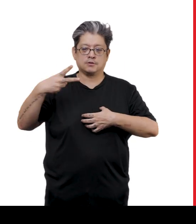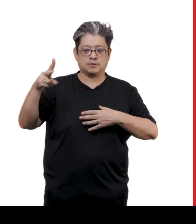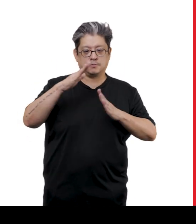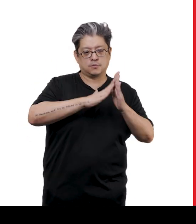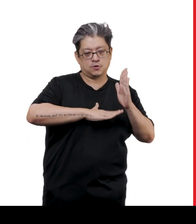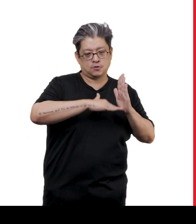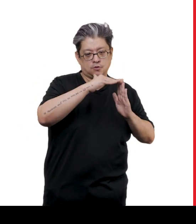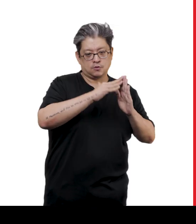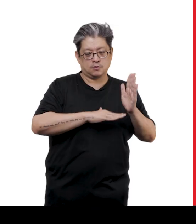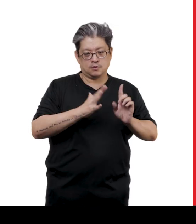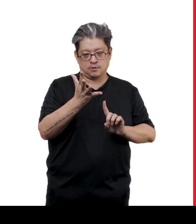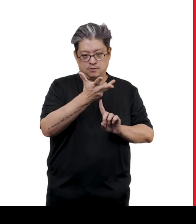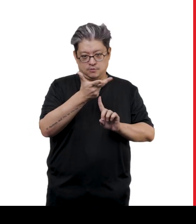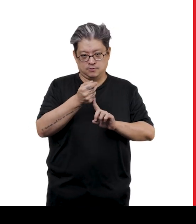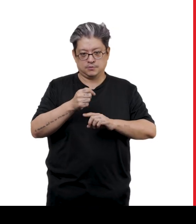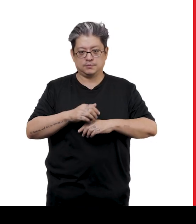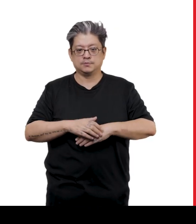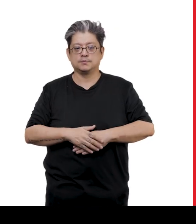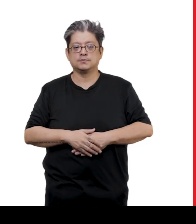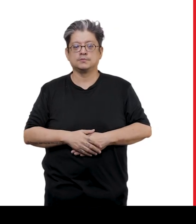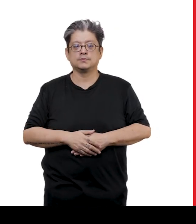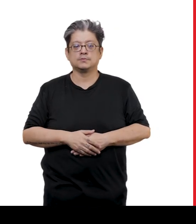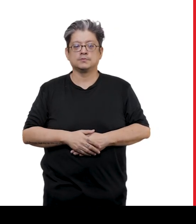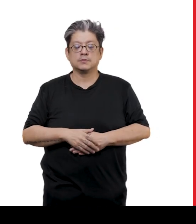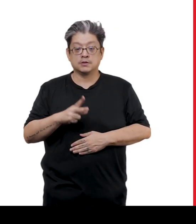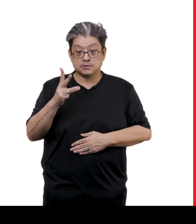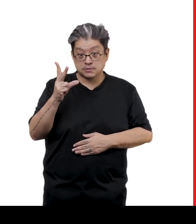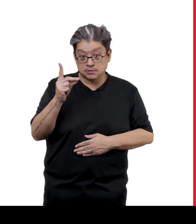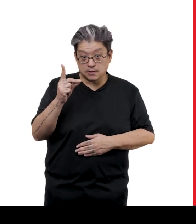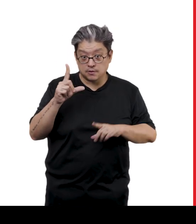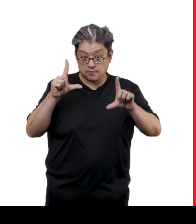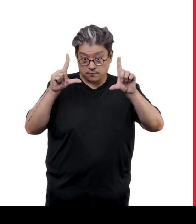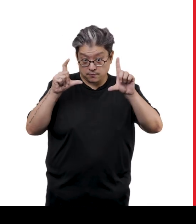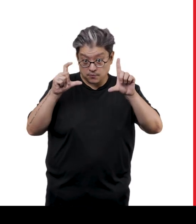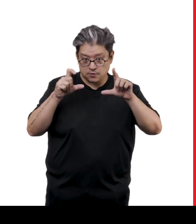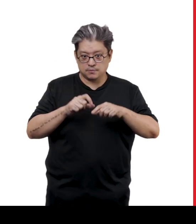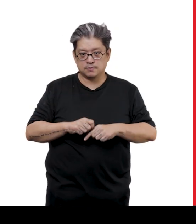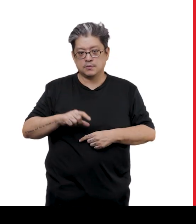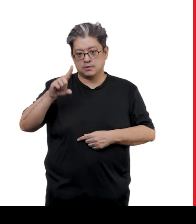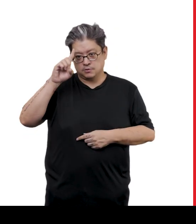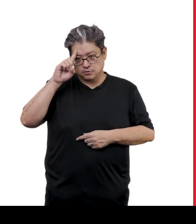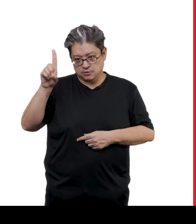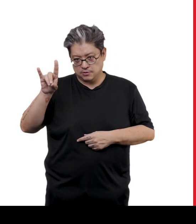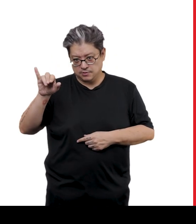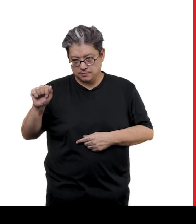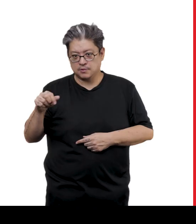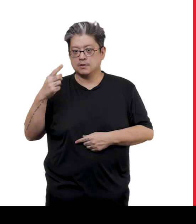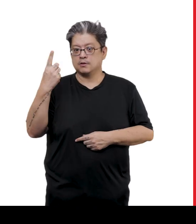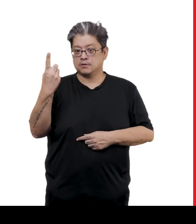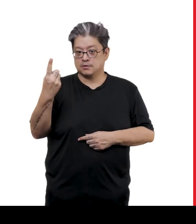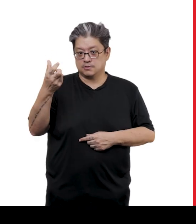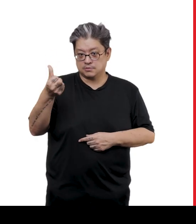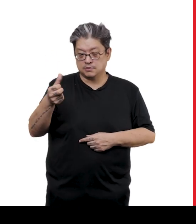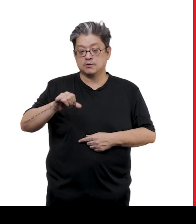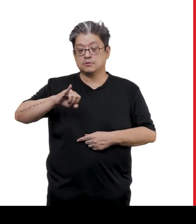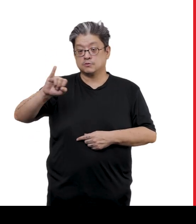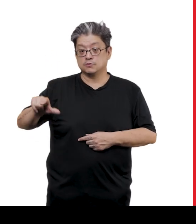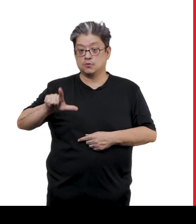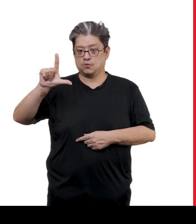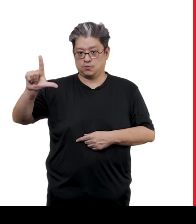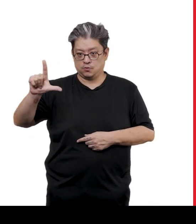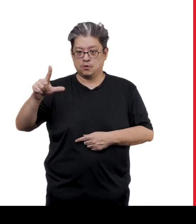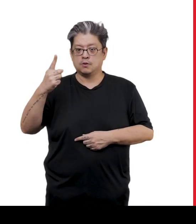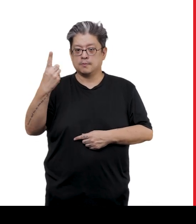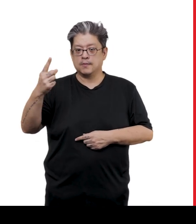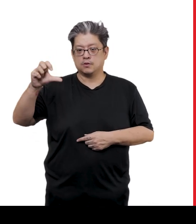Já a segunda é uma fotografia, datada de 16 de julho de 1949, que documenta